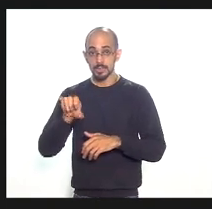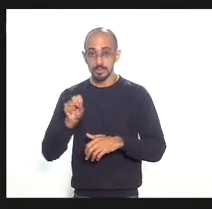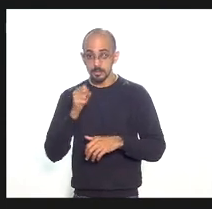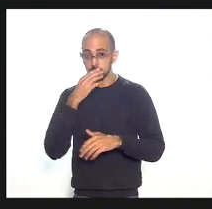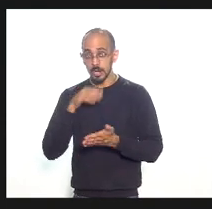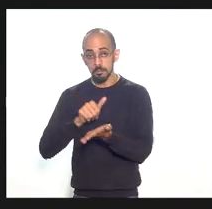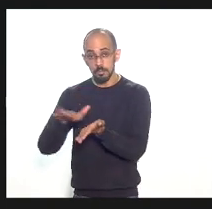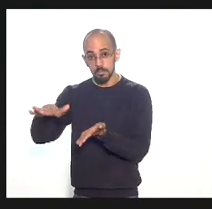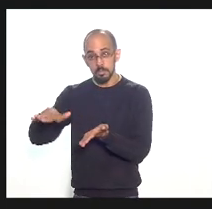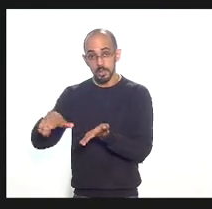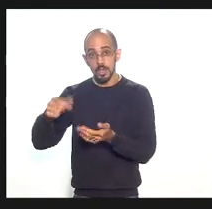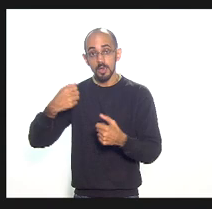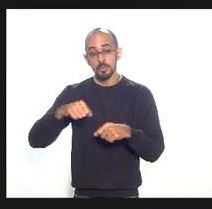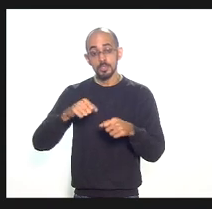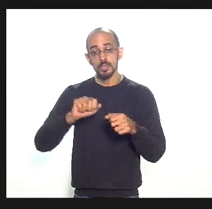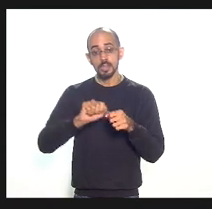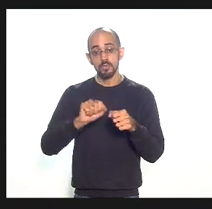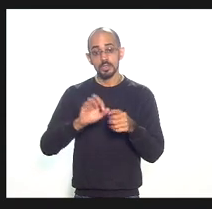quanto eu gostei lá, Flávio?